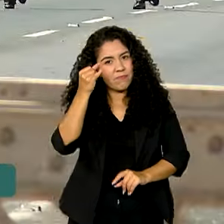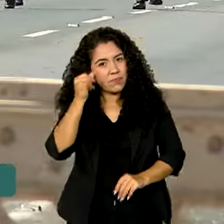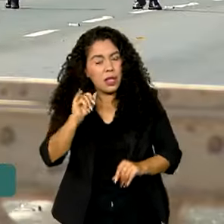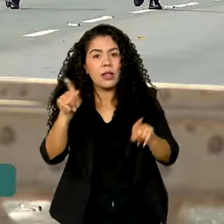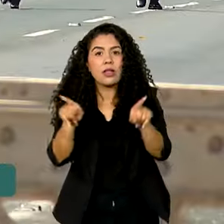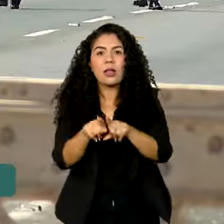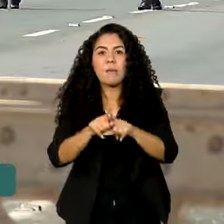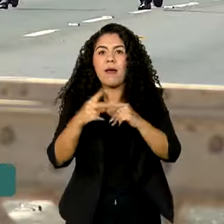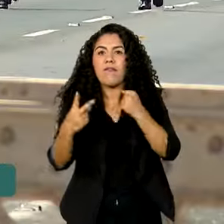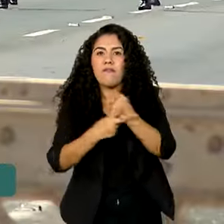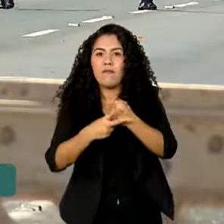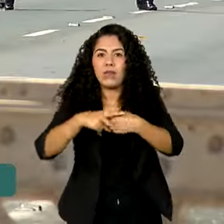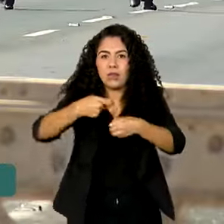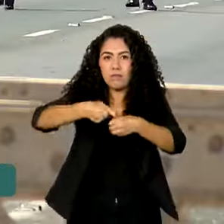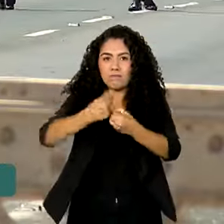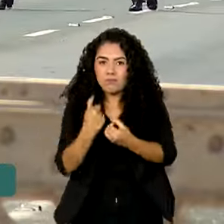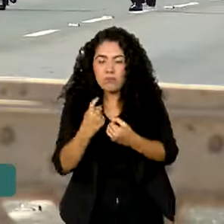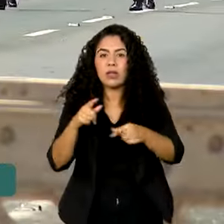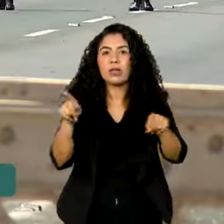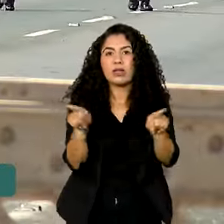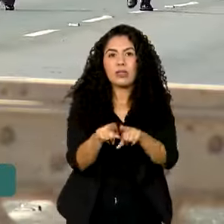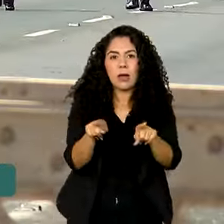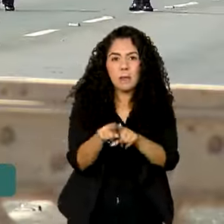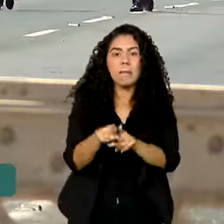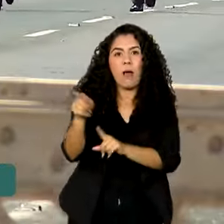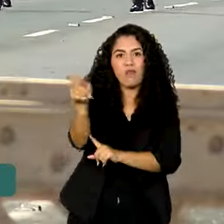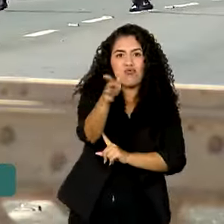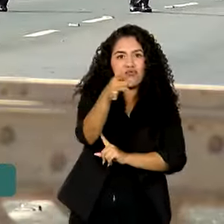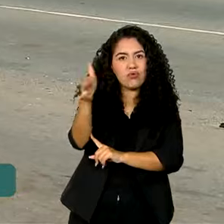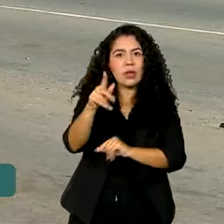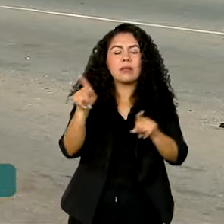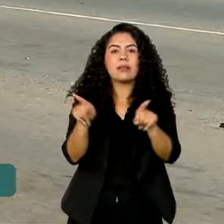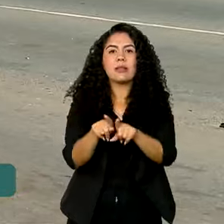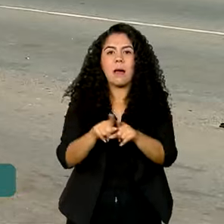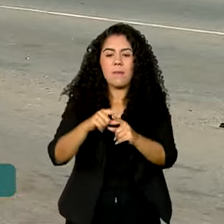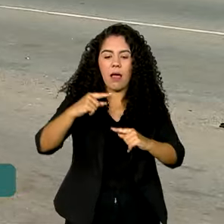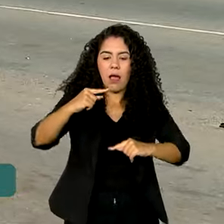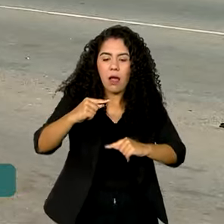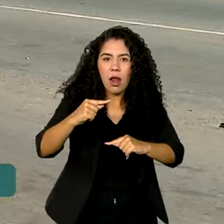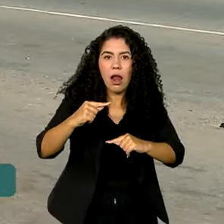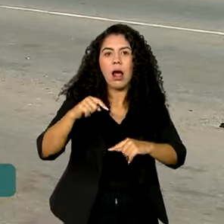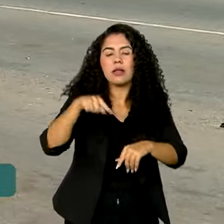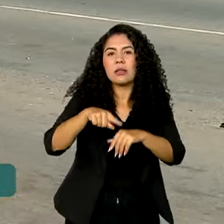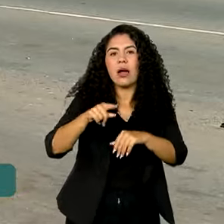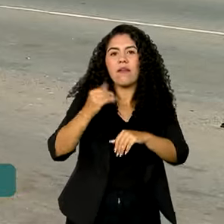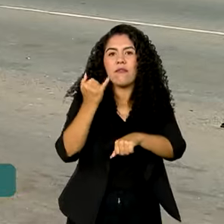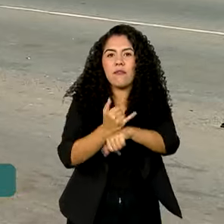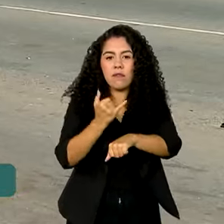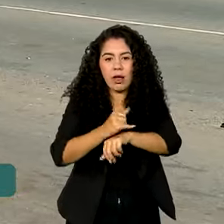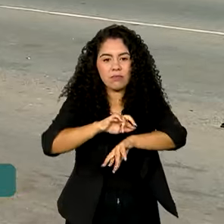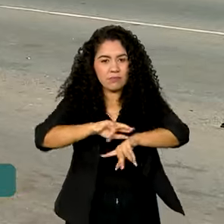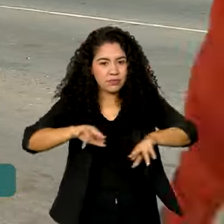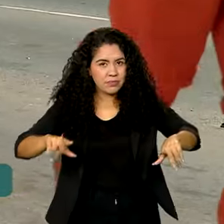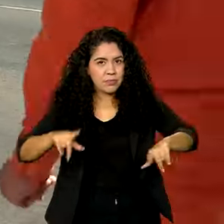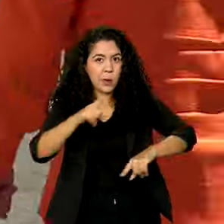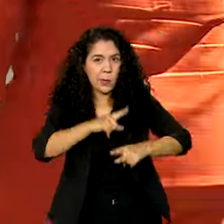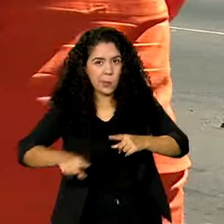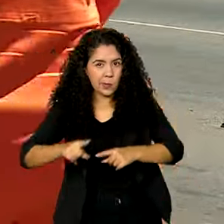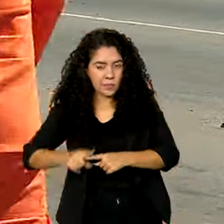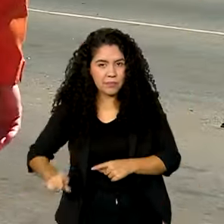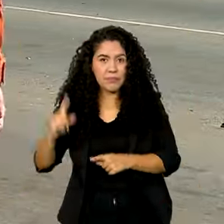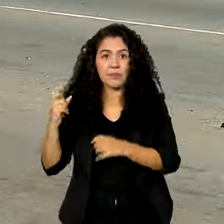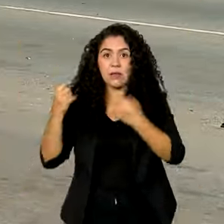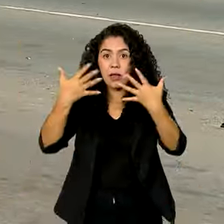vidro, mastros de bandeiras e latas de alumínio. Tão certo quanto o desfile de 7 de setembro em